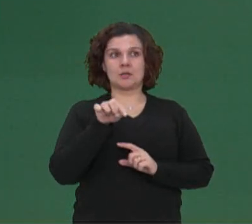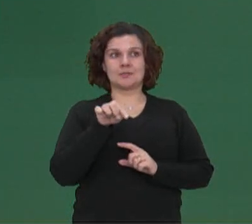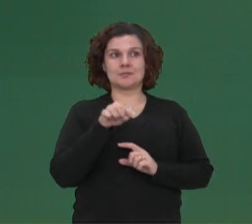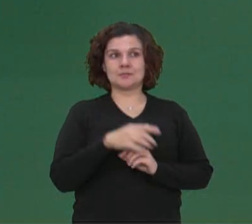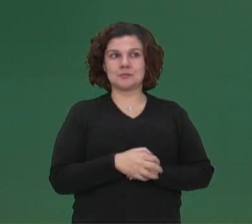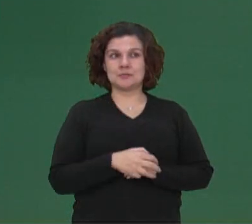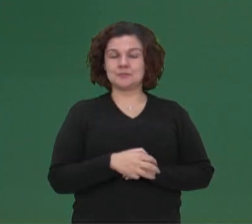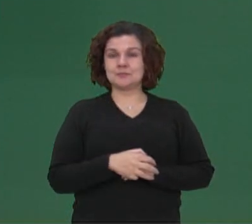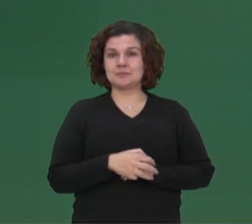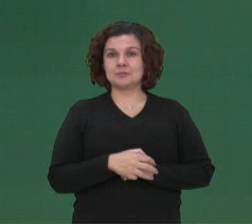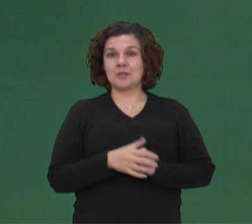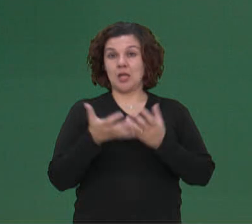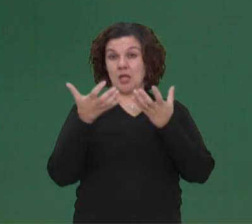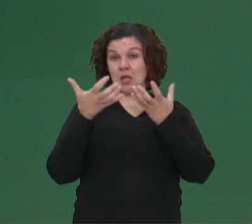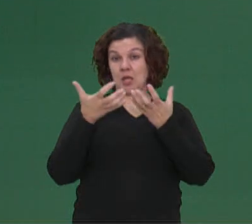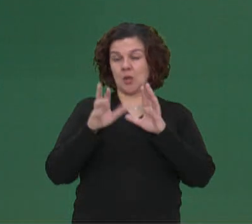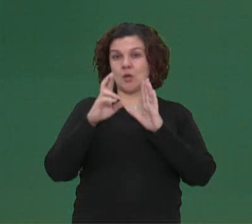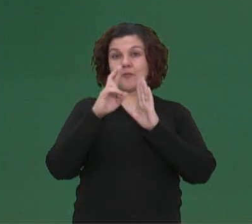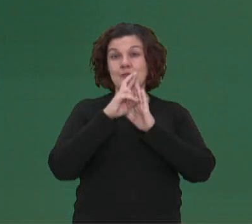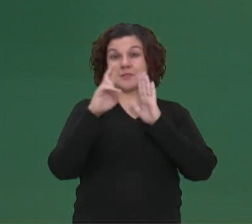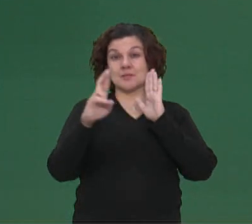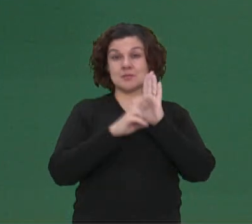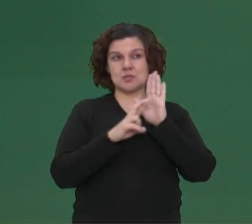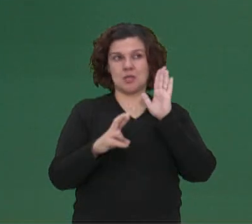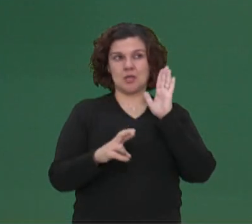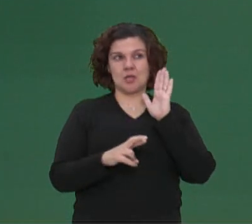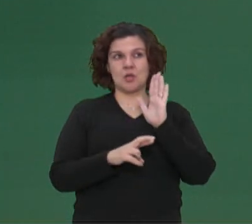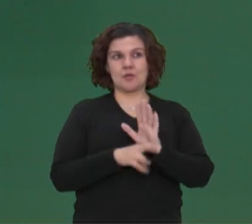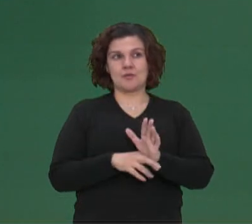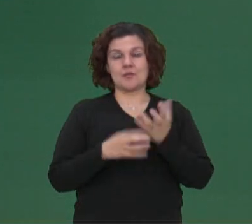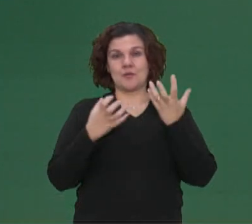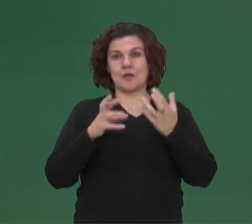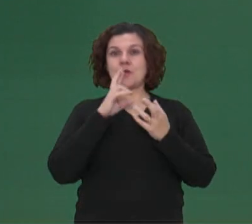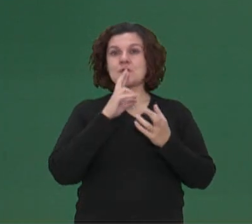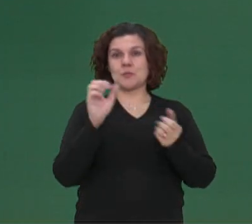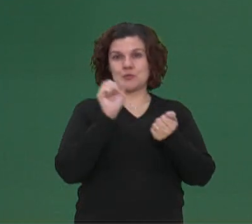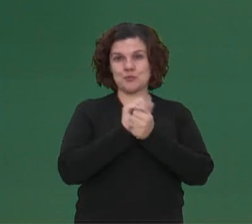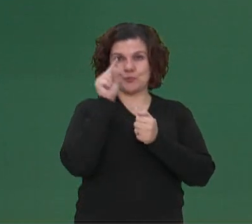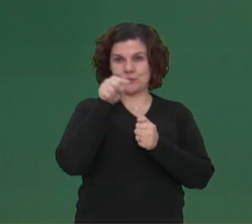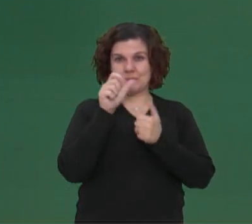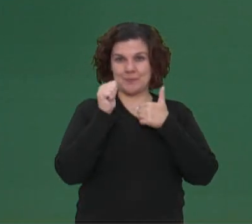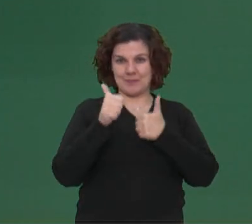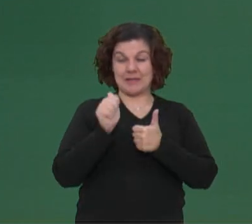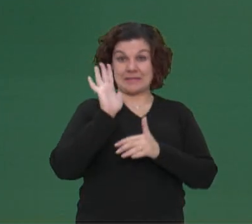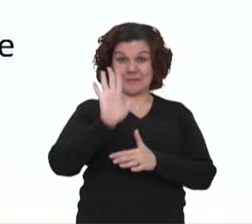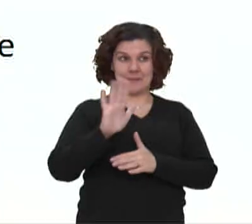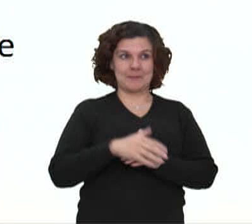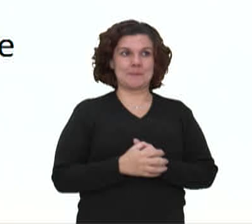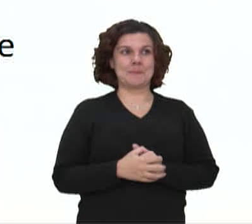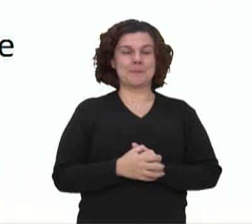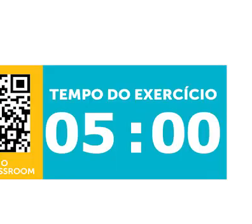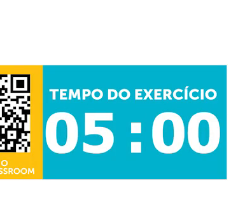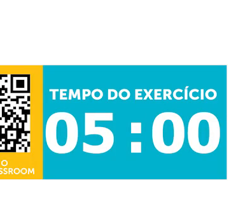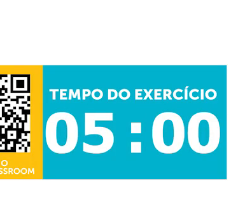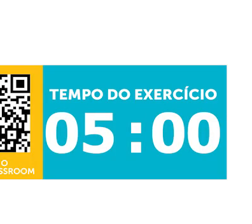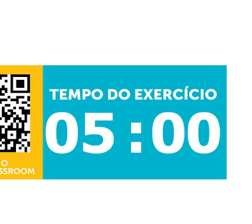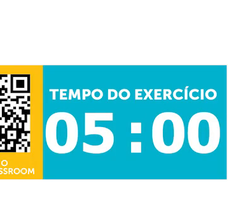queria que você respondesse. Eu queria responder junto com você, tá bom? Até daqui a pouquinho.